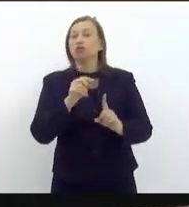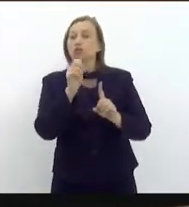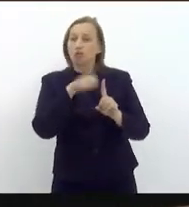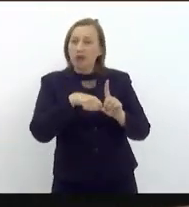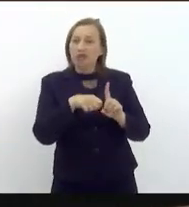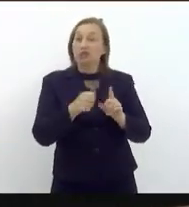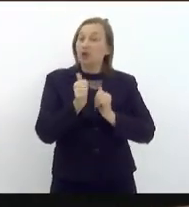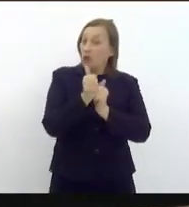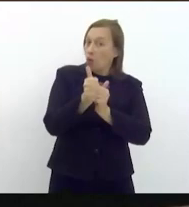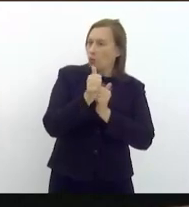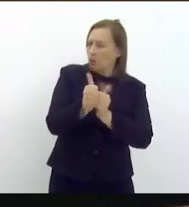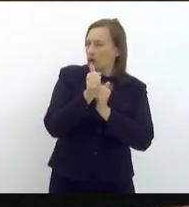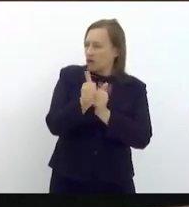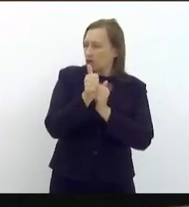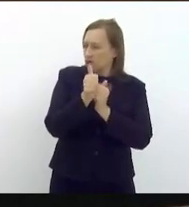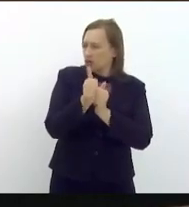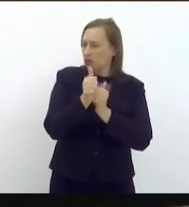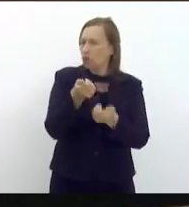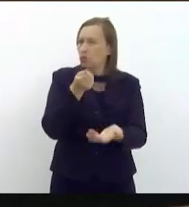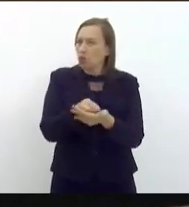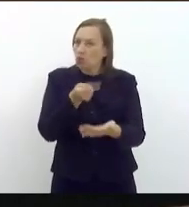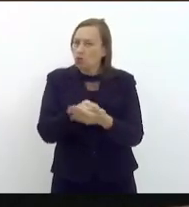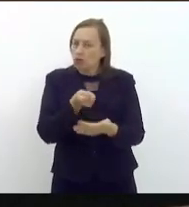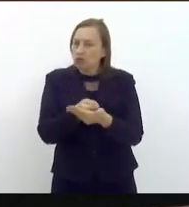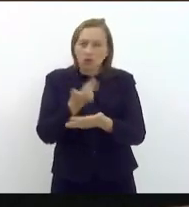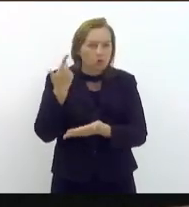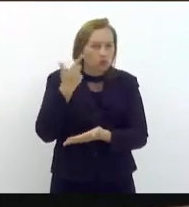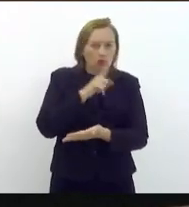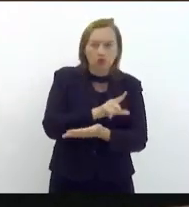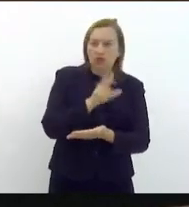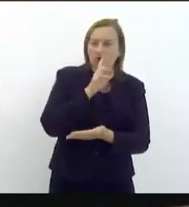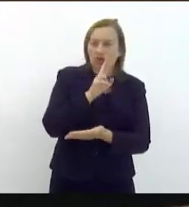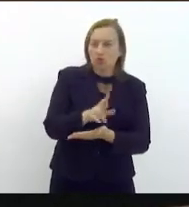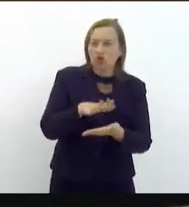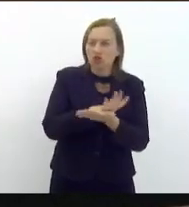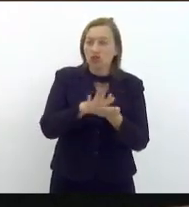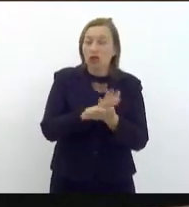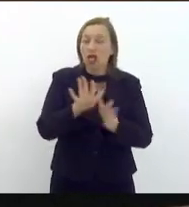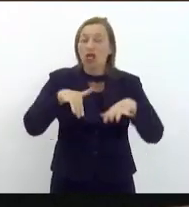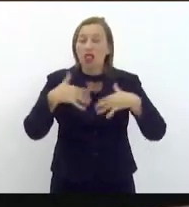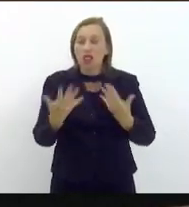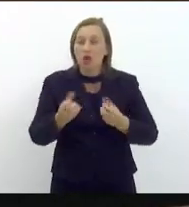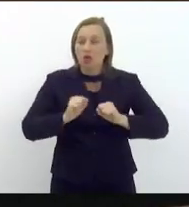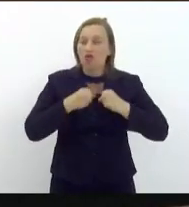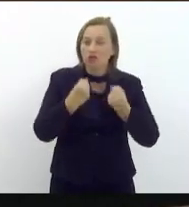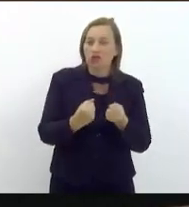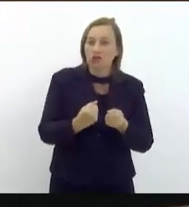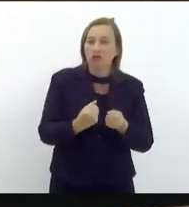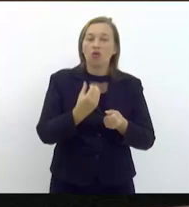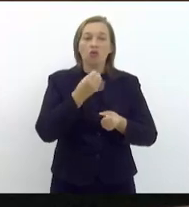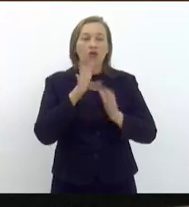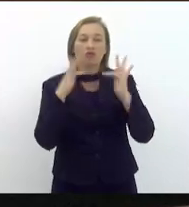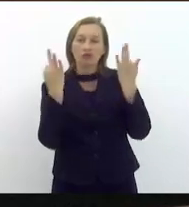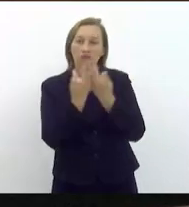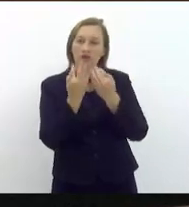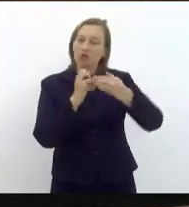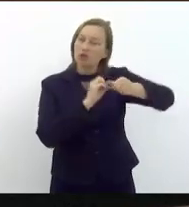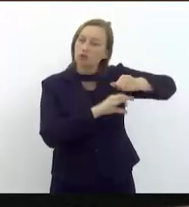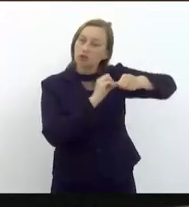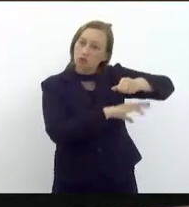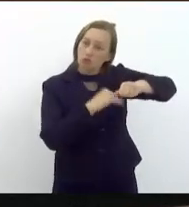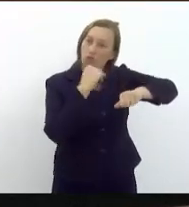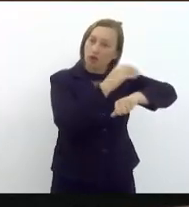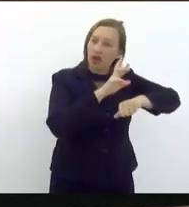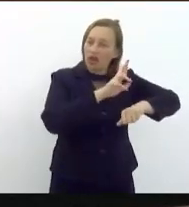tá acompanhando tá oficiando tá cobrando e não consegue respostas então reforça aqui com as famílias do super-rj que a gente não